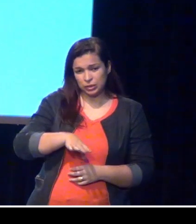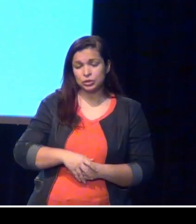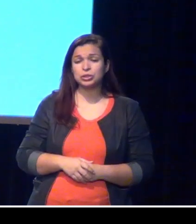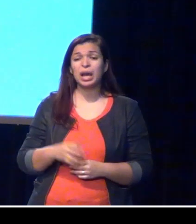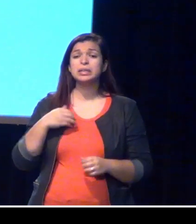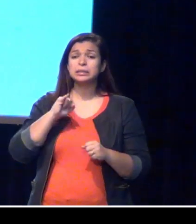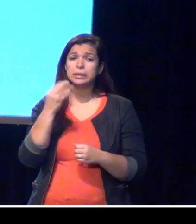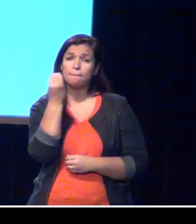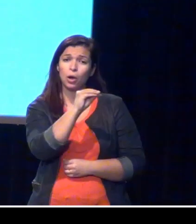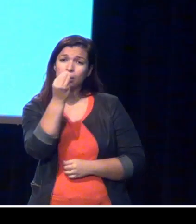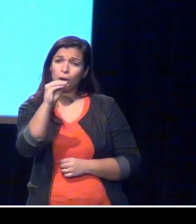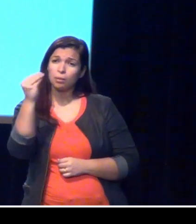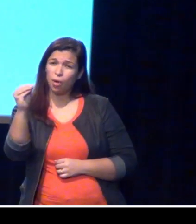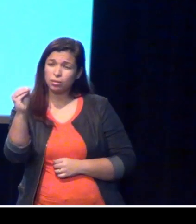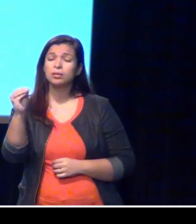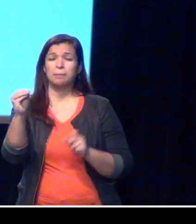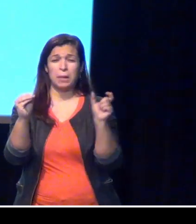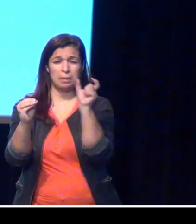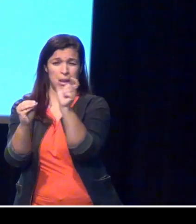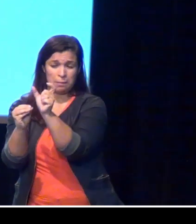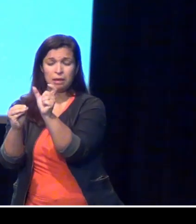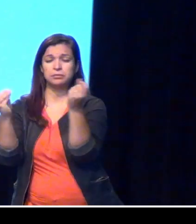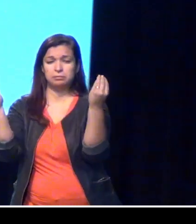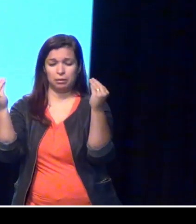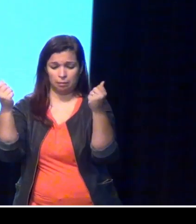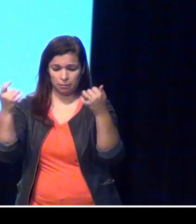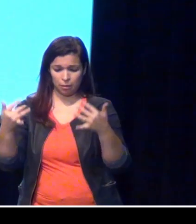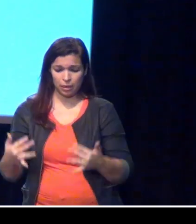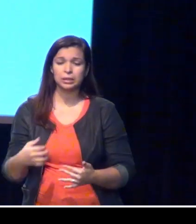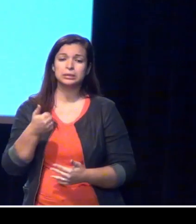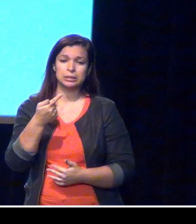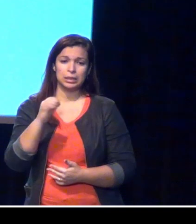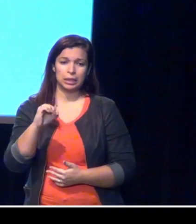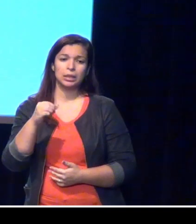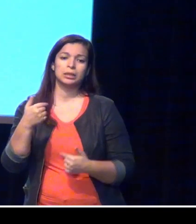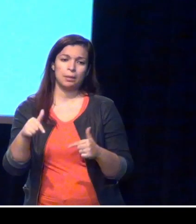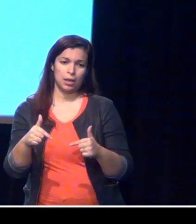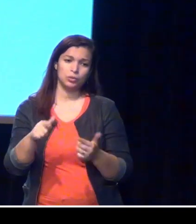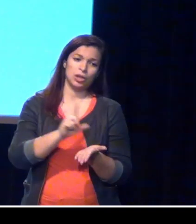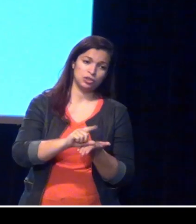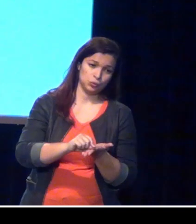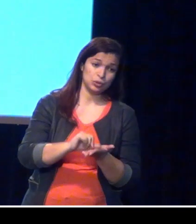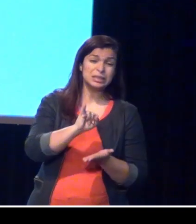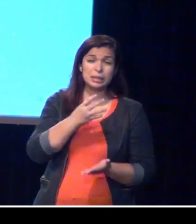670 trabalhos, artigos, né? E se colocarmos surdos, apenas